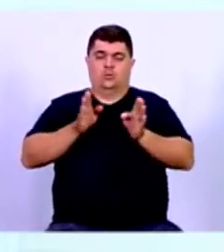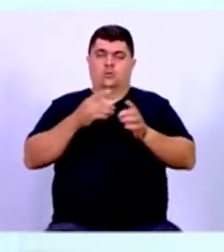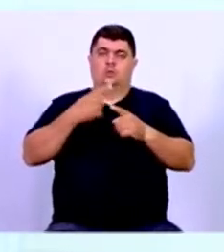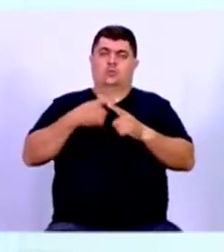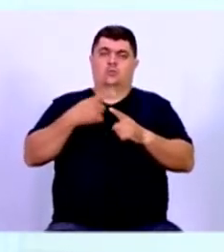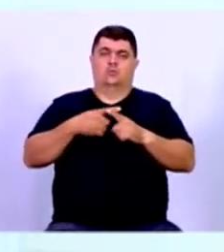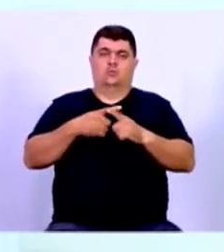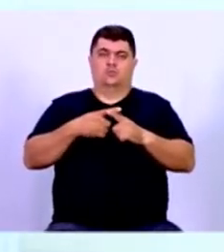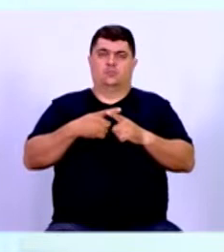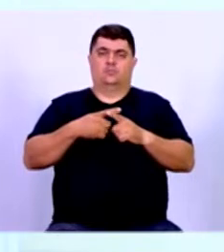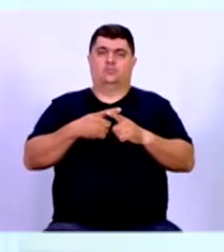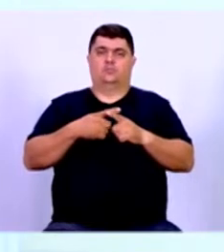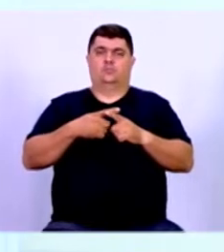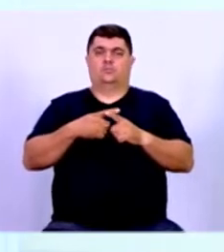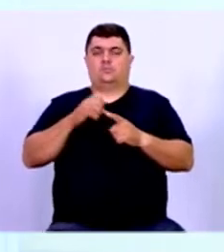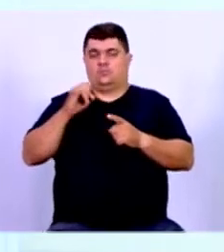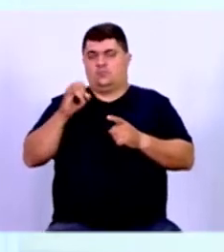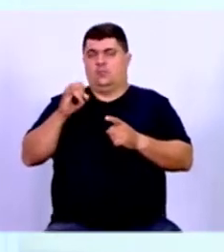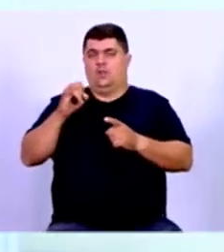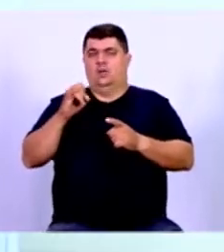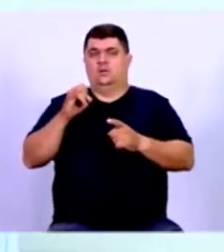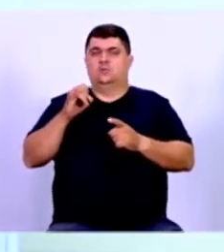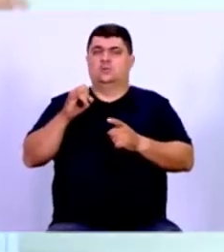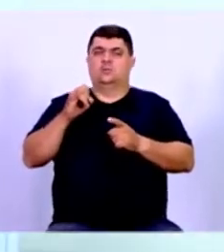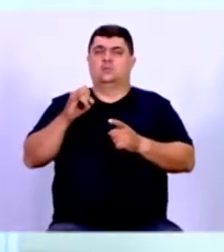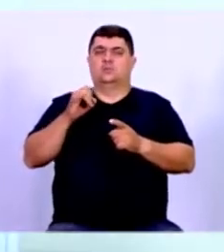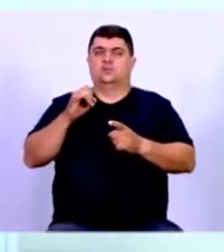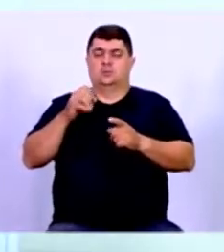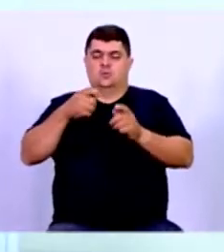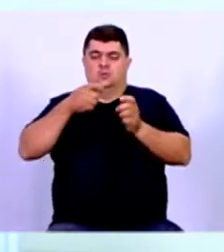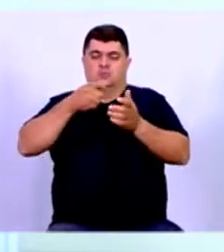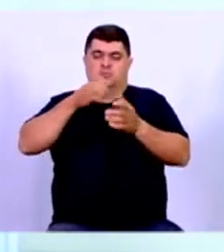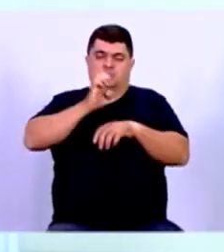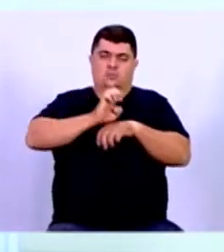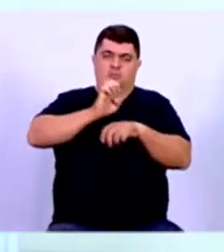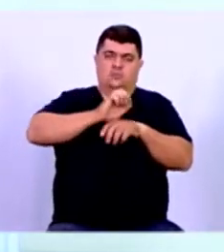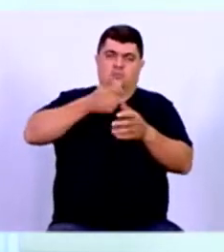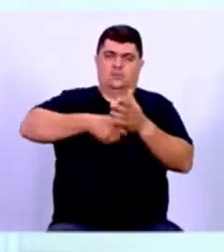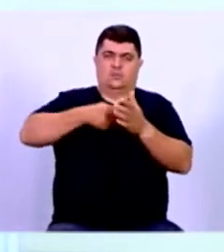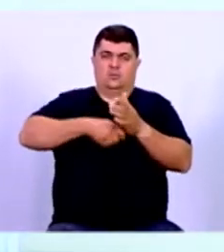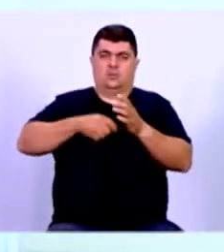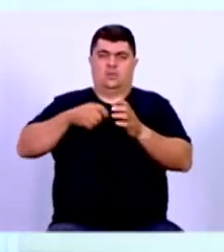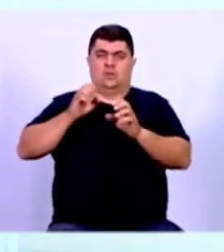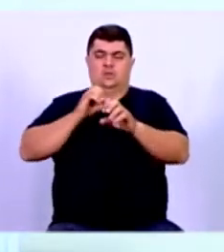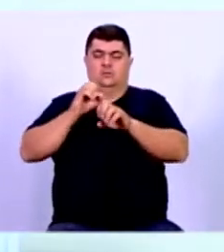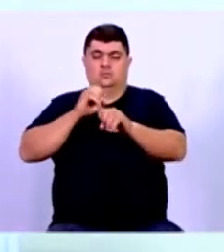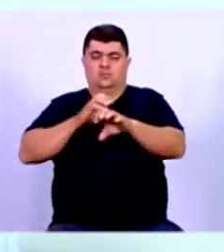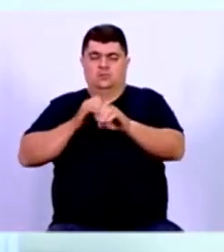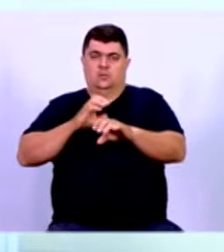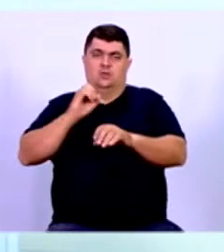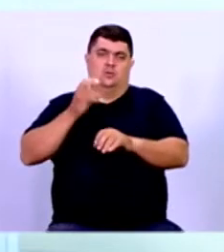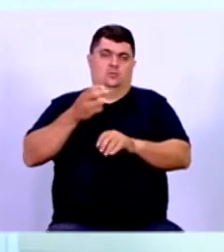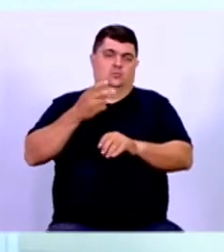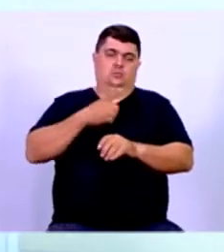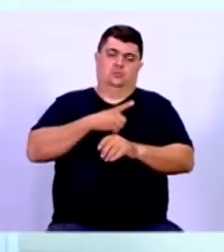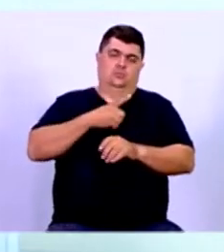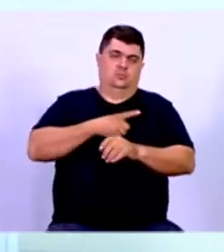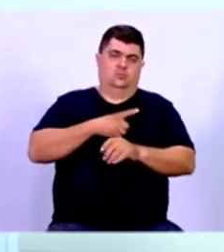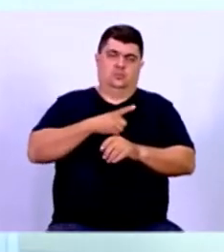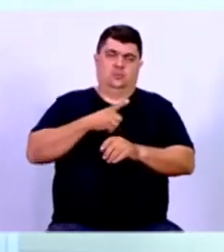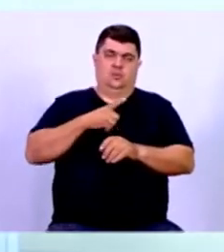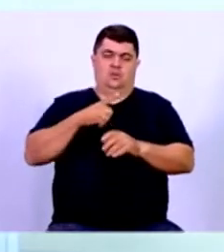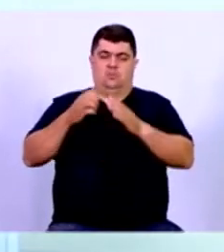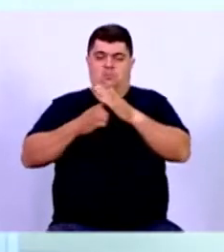quê? Independente se o estágio é obrigatório enquanto requisito de ensino ou se ele é uma oferta da concedente,